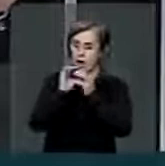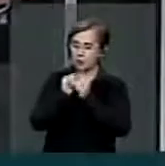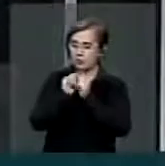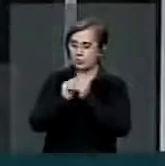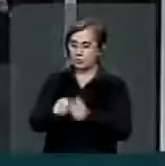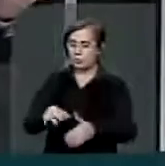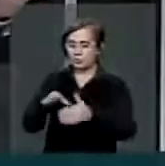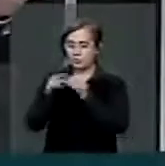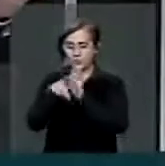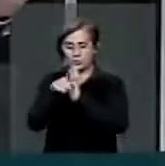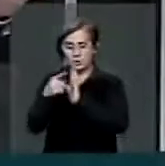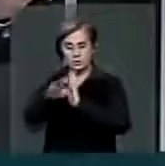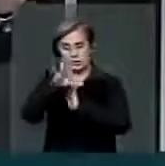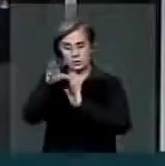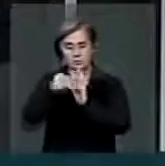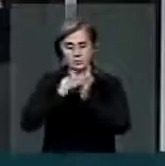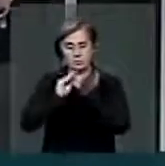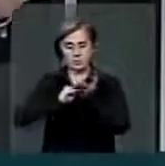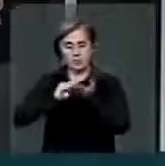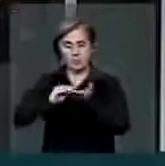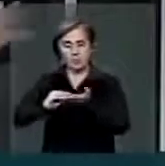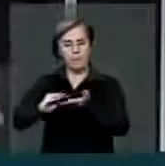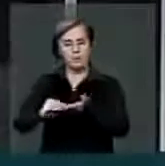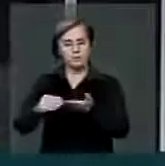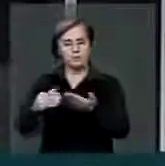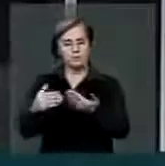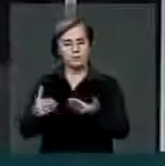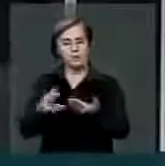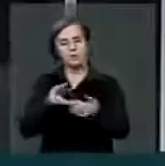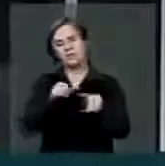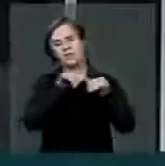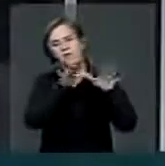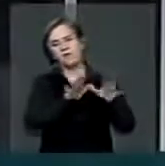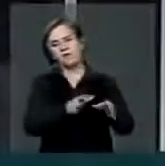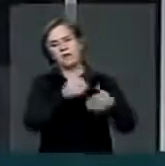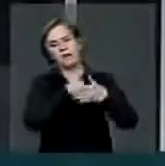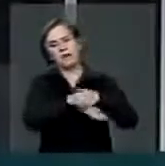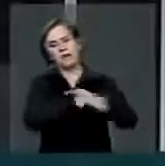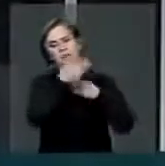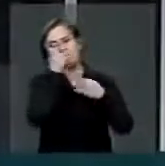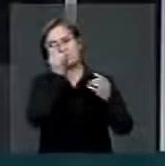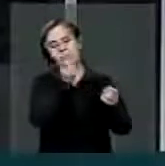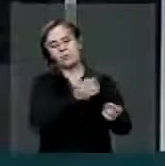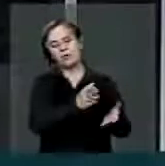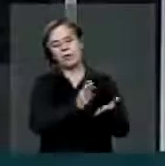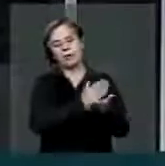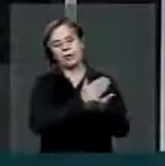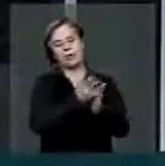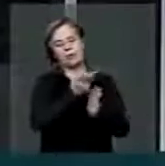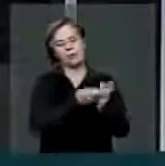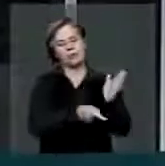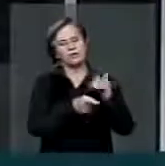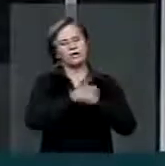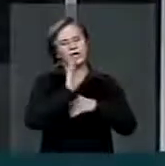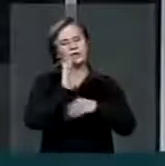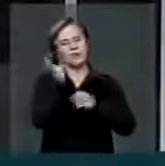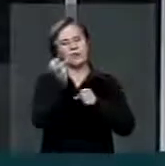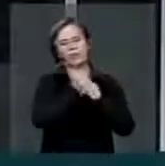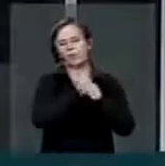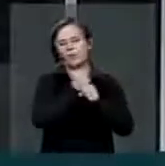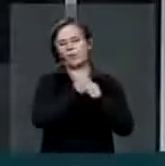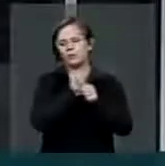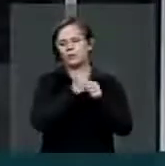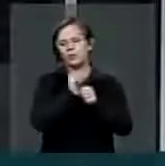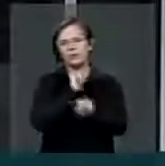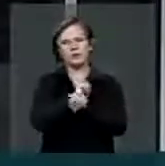para ser incluído na pauta, esse projeto vai apodrecer em alguma gaveta e alguns projetos estão aí há muitos anos, prontos para